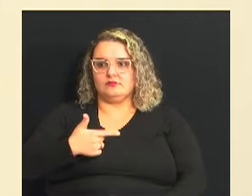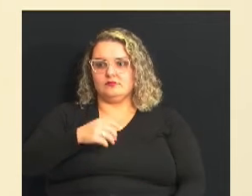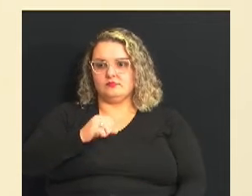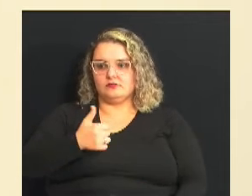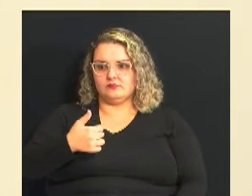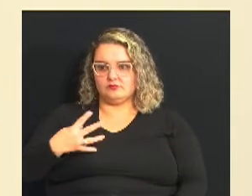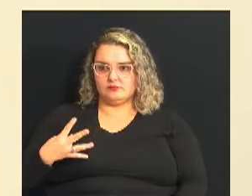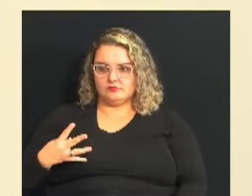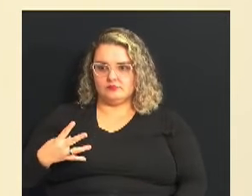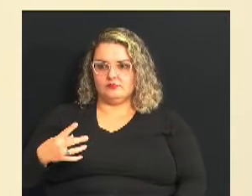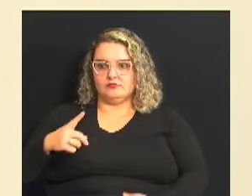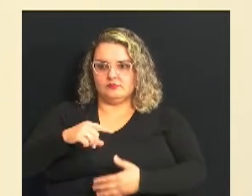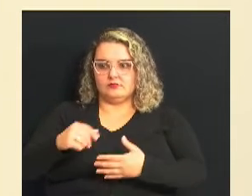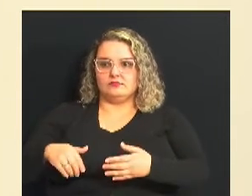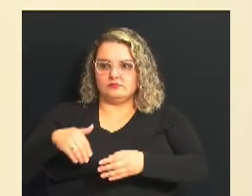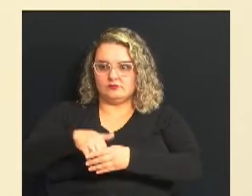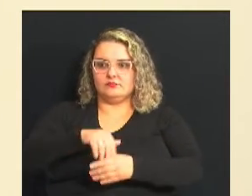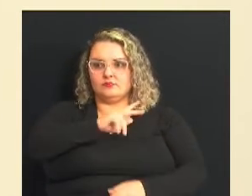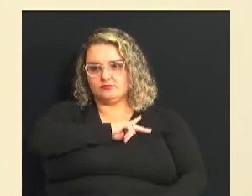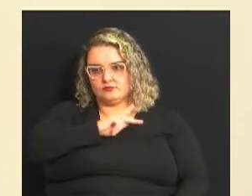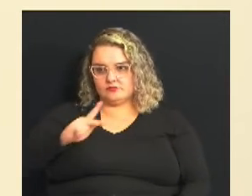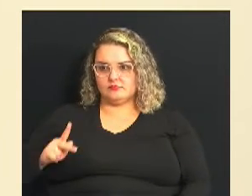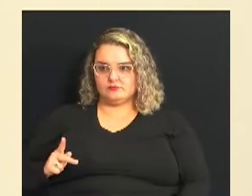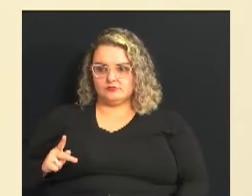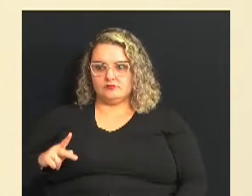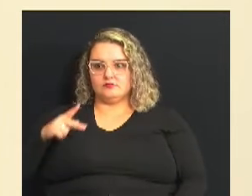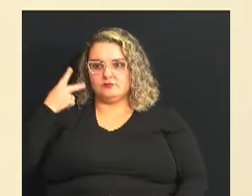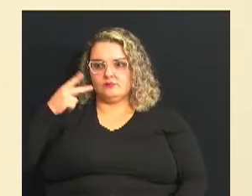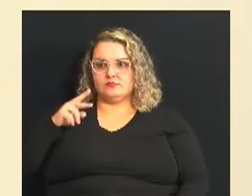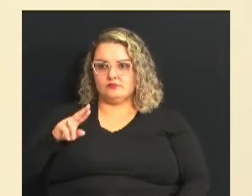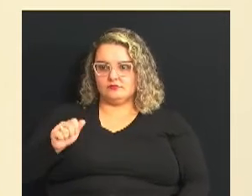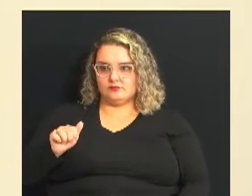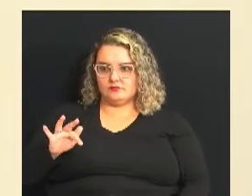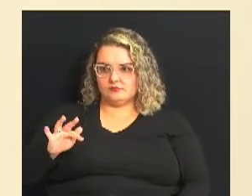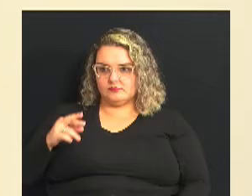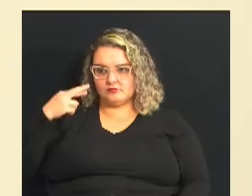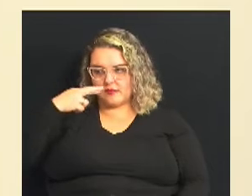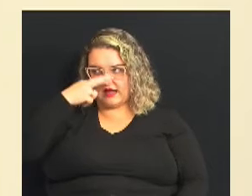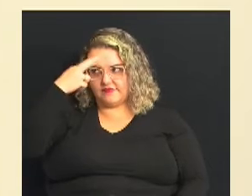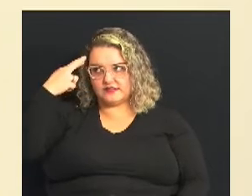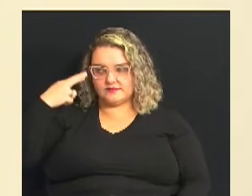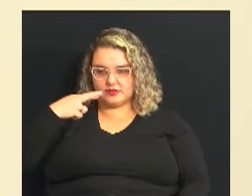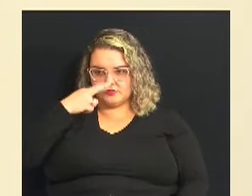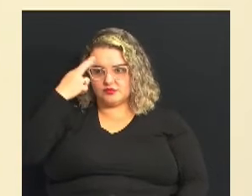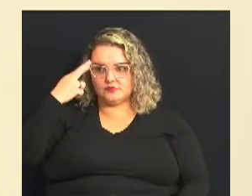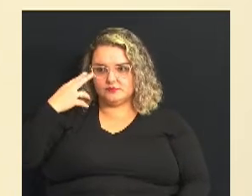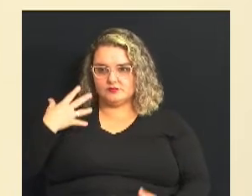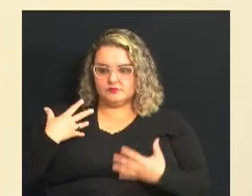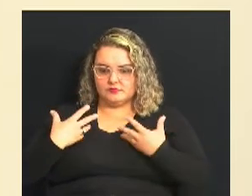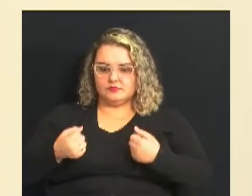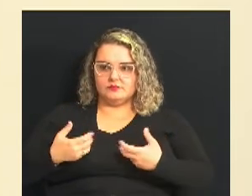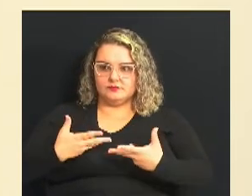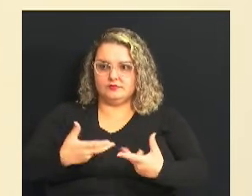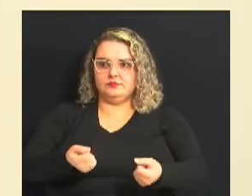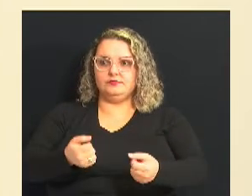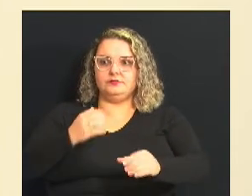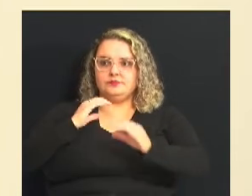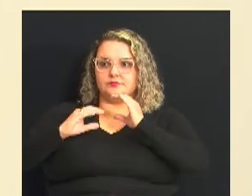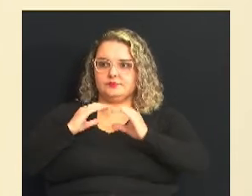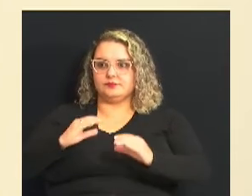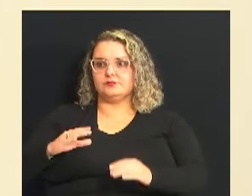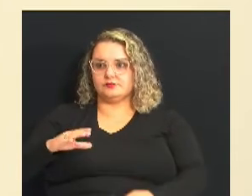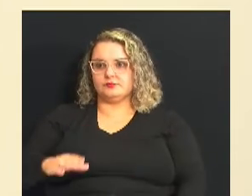eleito então presidente o vereador Rafa Zimbaldi, eu fui convidado para assumir a comunicação da Câmara na época,